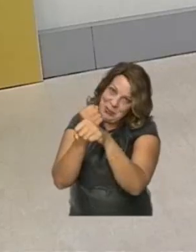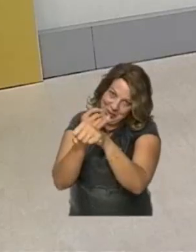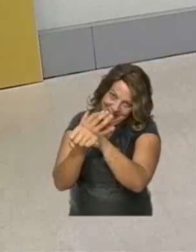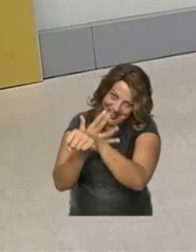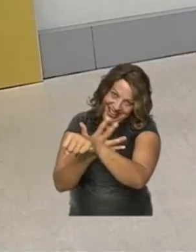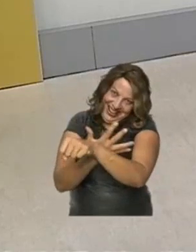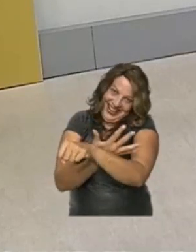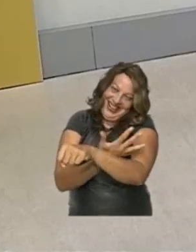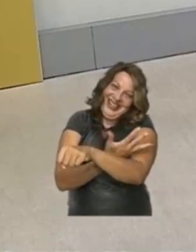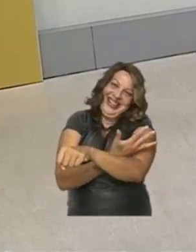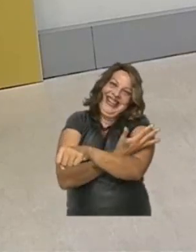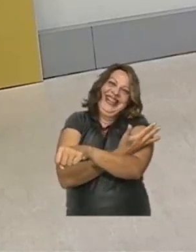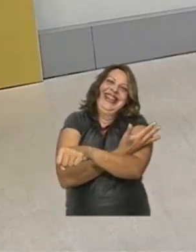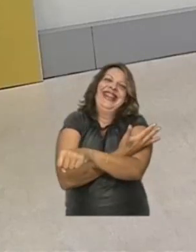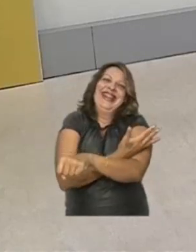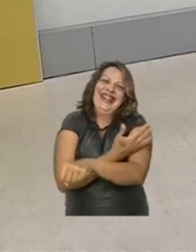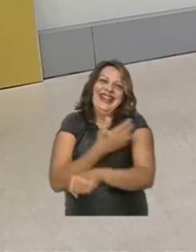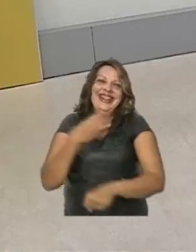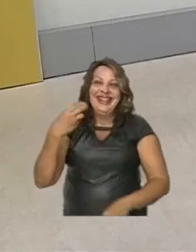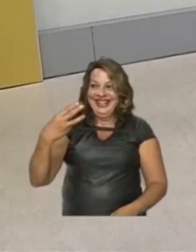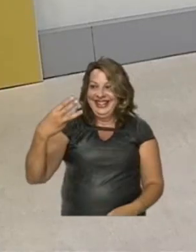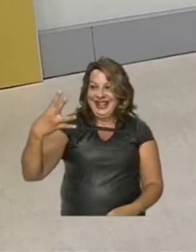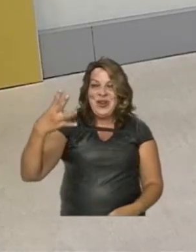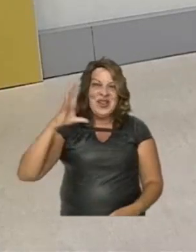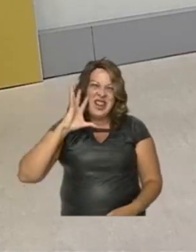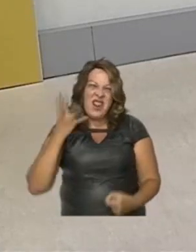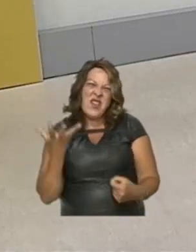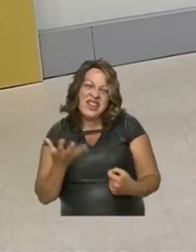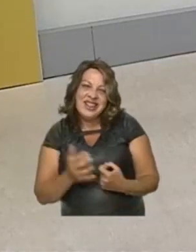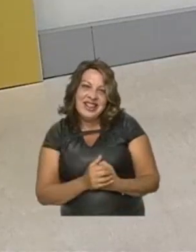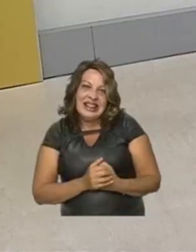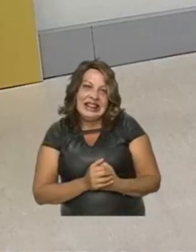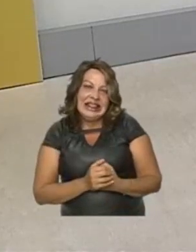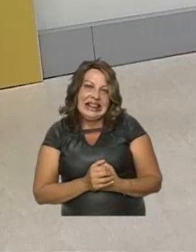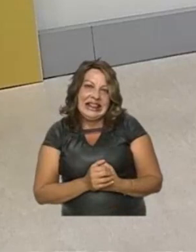agora, viu? Será que 34 decide?